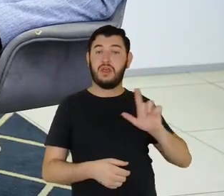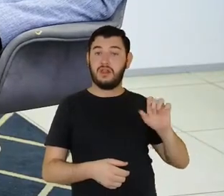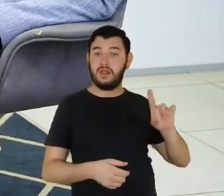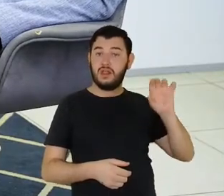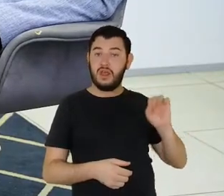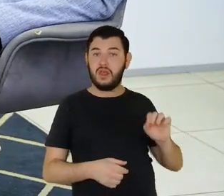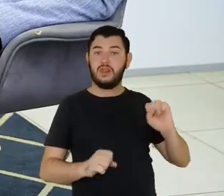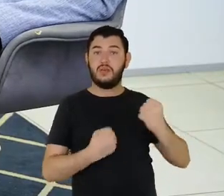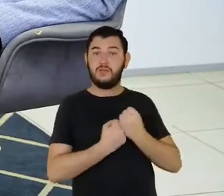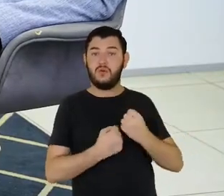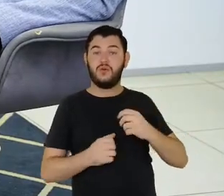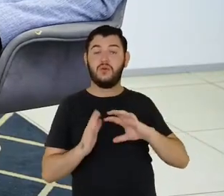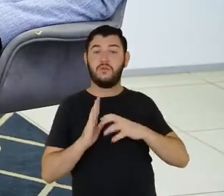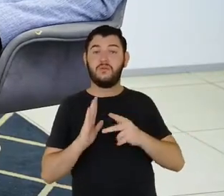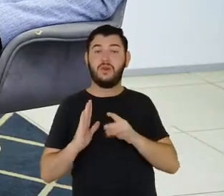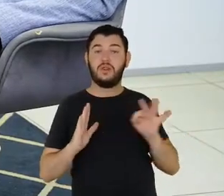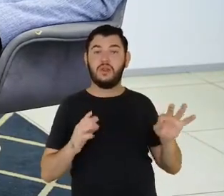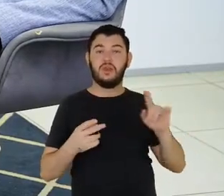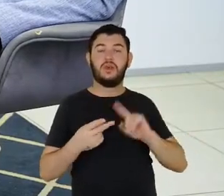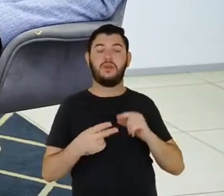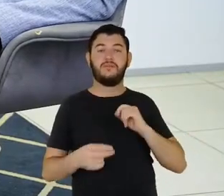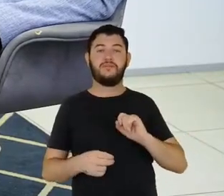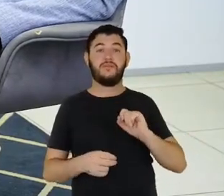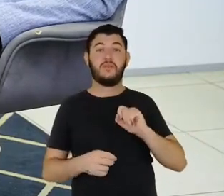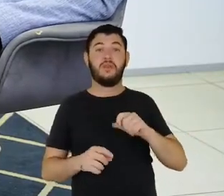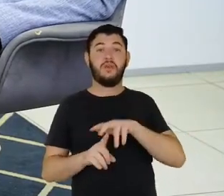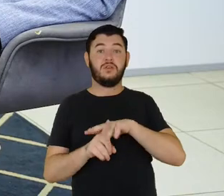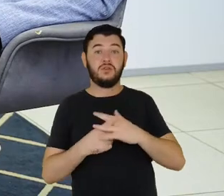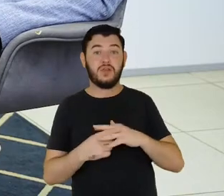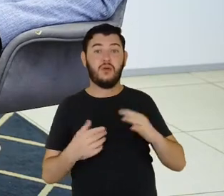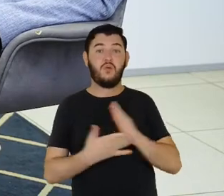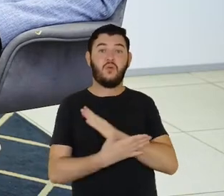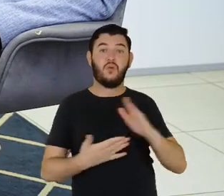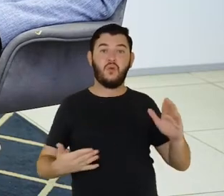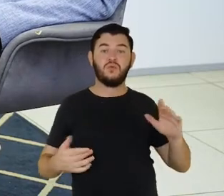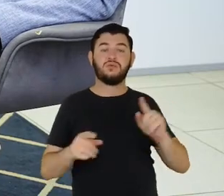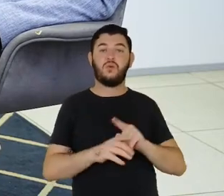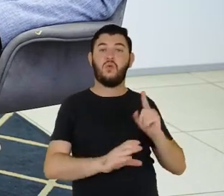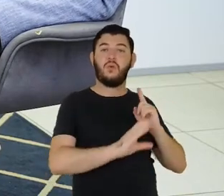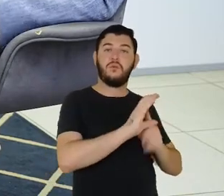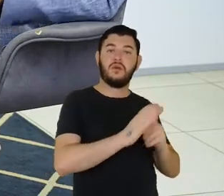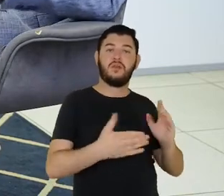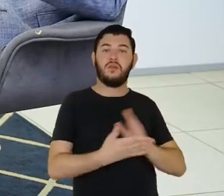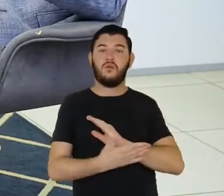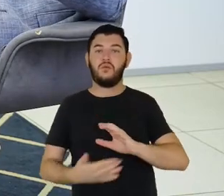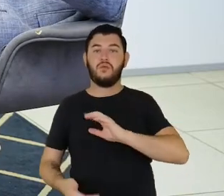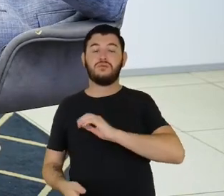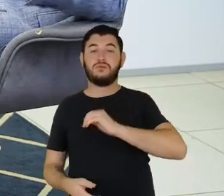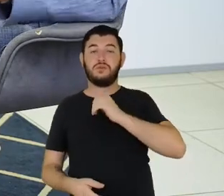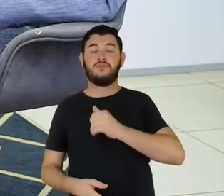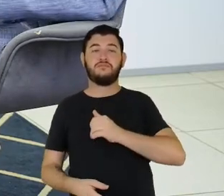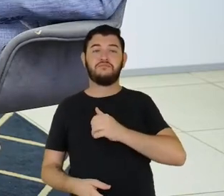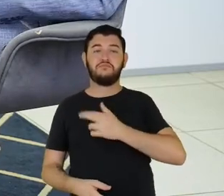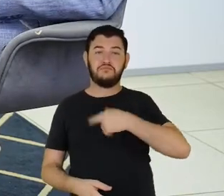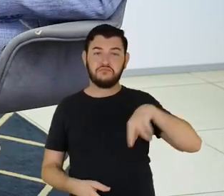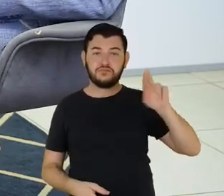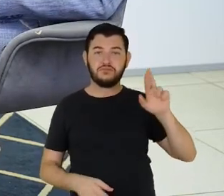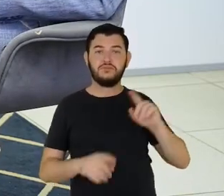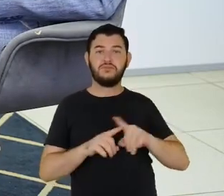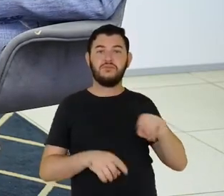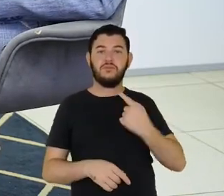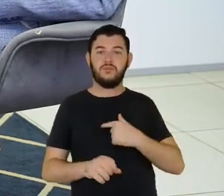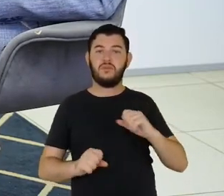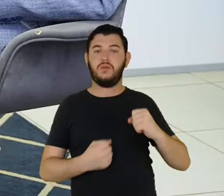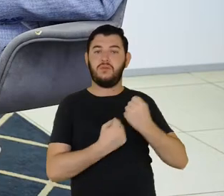são socialistas ateus, mas nós temos lado e nós temos projeto. Maravilha, bom demais. Tomara que essa iniciativa aí sirva de exemplo para vários outros municípios